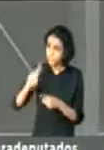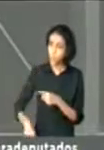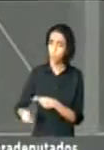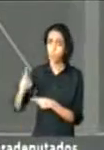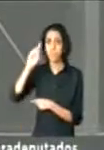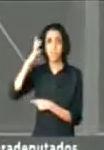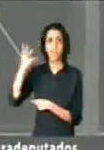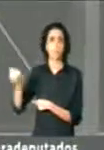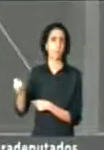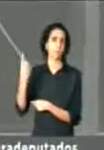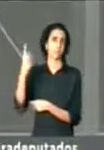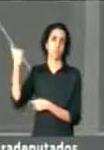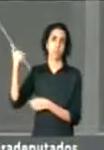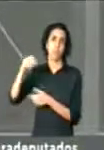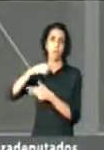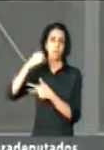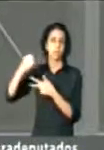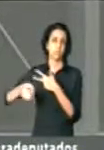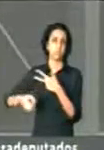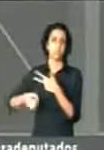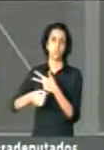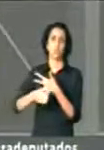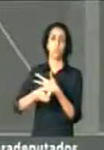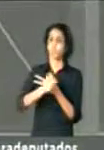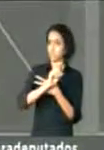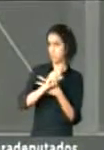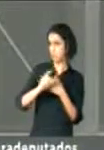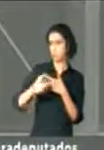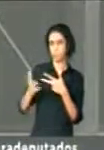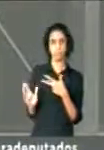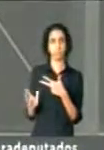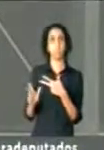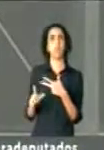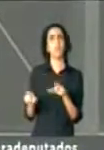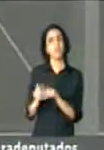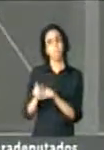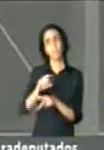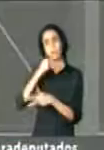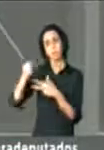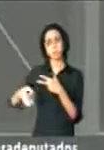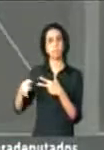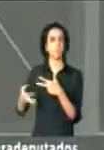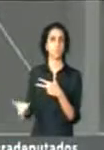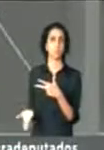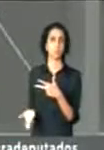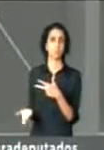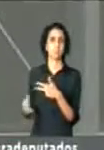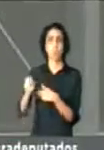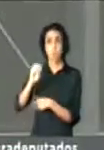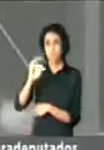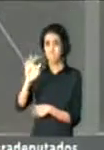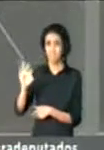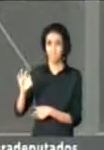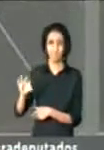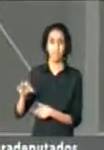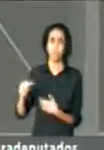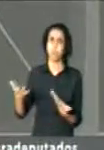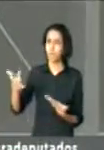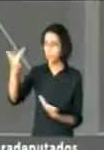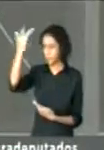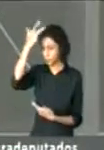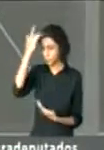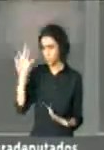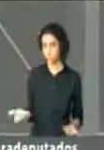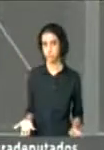decisões do Poder Executivo, quando exorbitam a sua competência regulamentar. O Supremo foi além do permitido. E aqui eu estou,